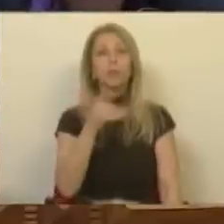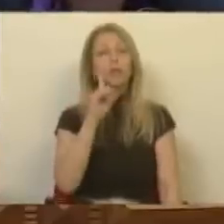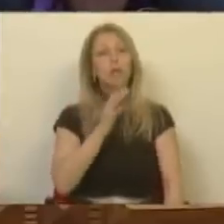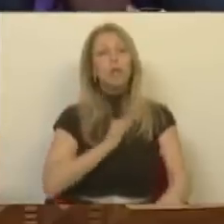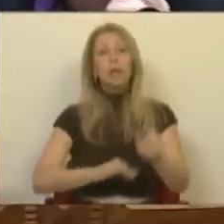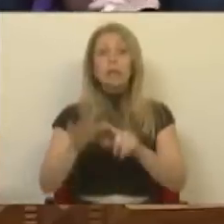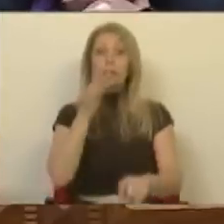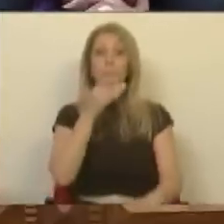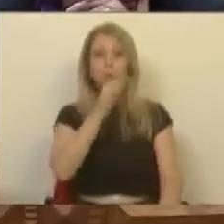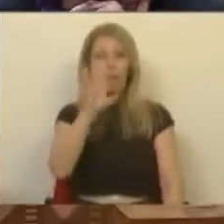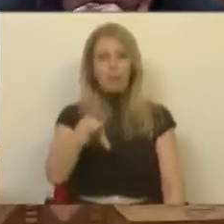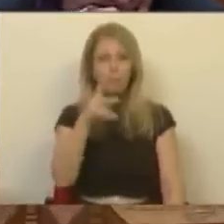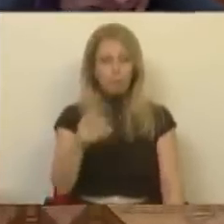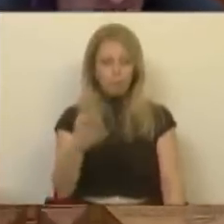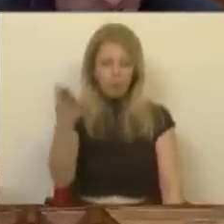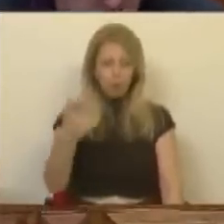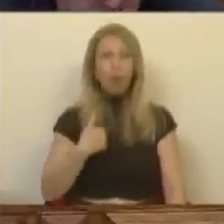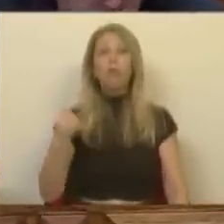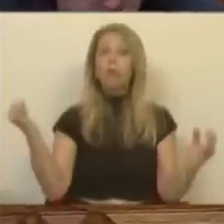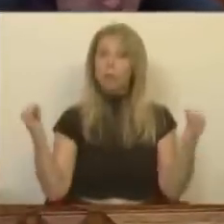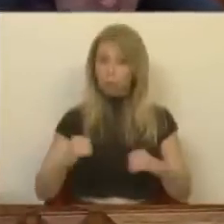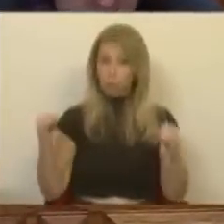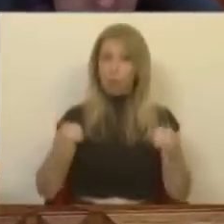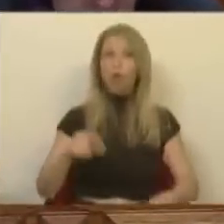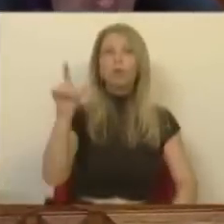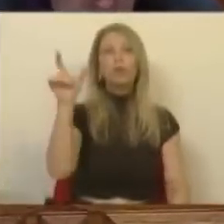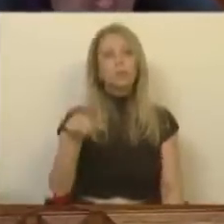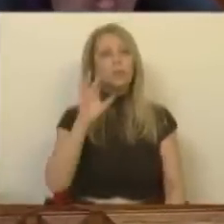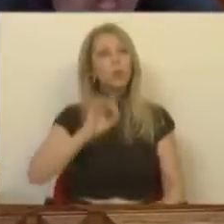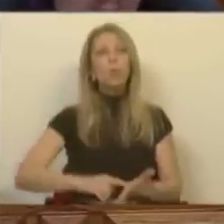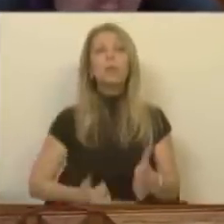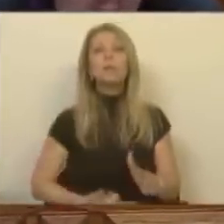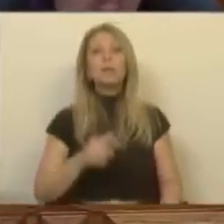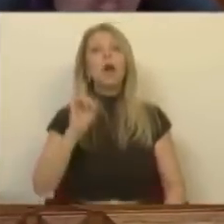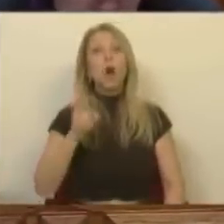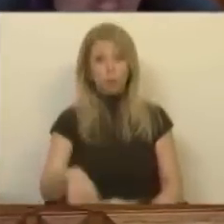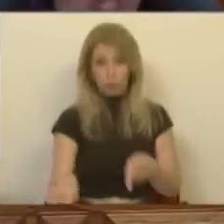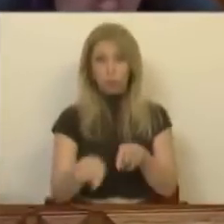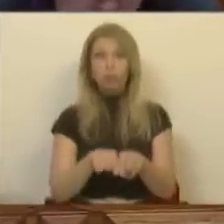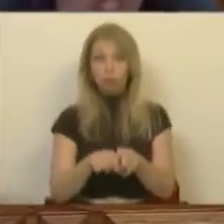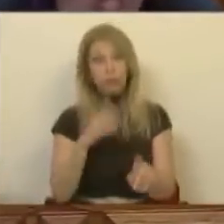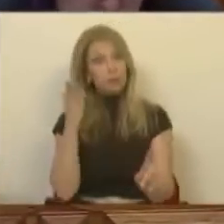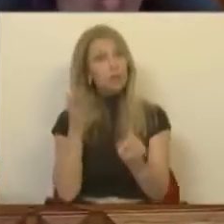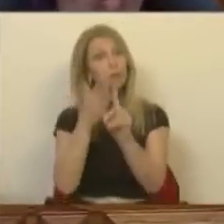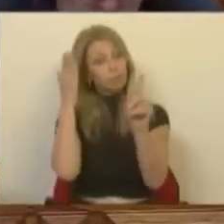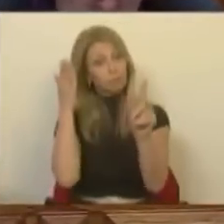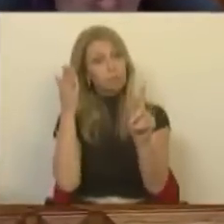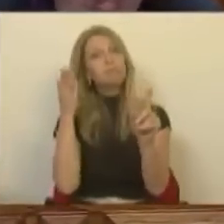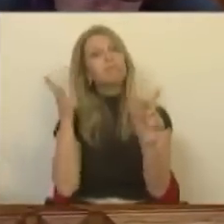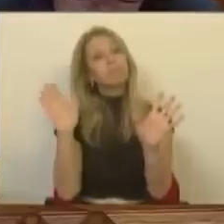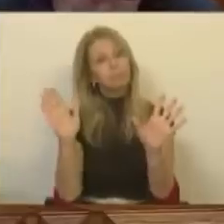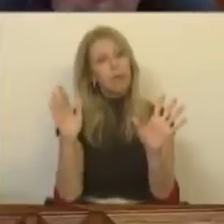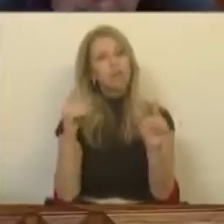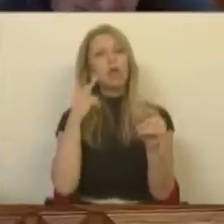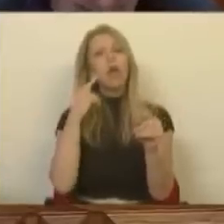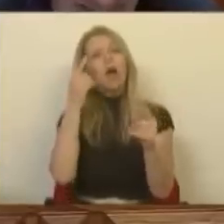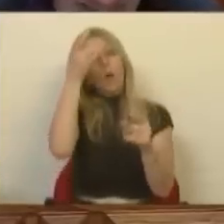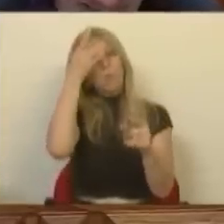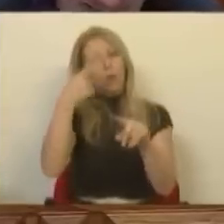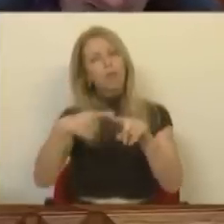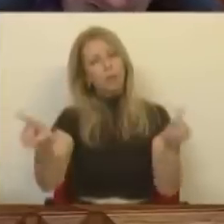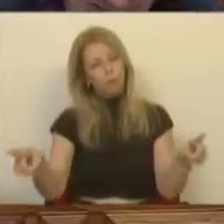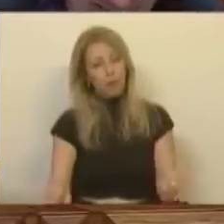Paula Santos todo o corpo consigo o essencial é este políticos de ouvirmos num ponto o seu ponto é a mudança